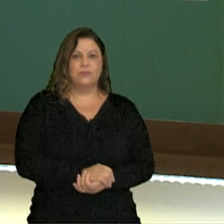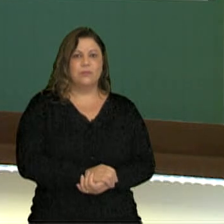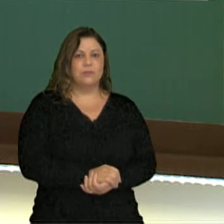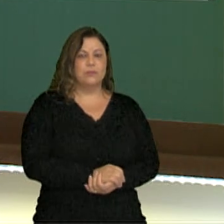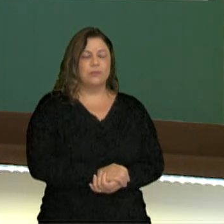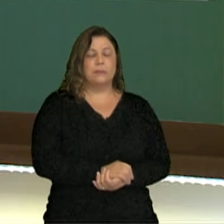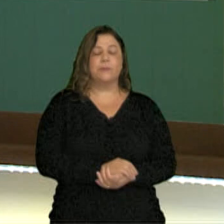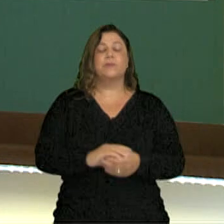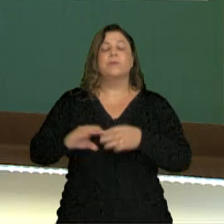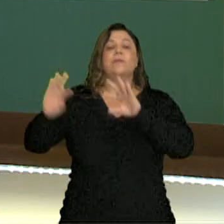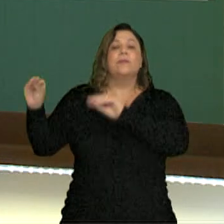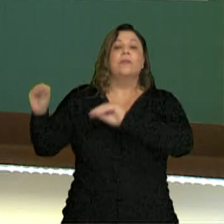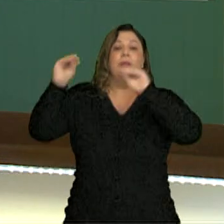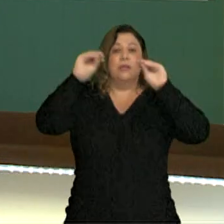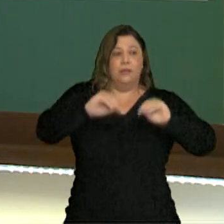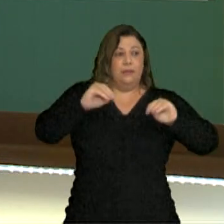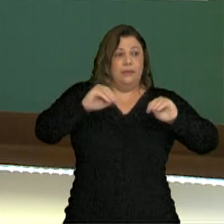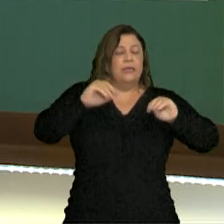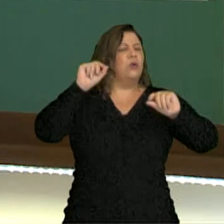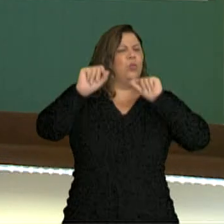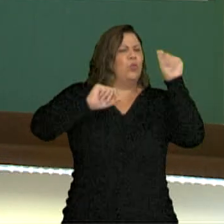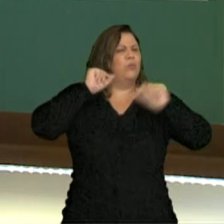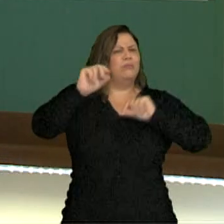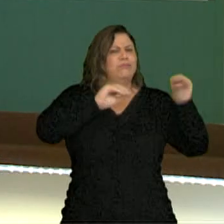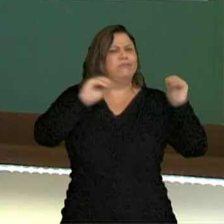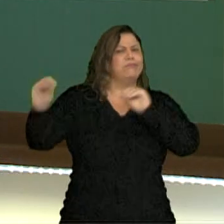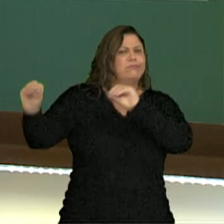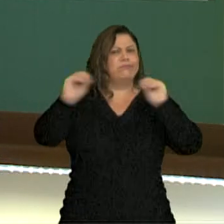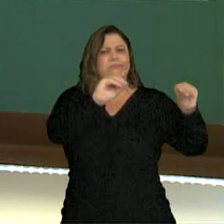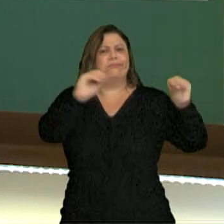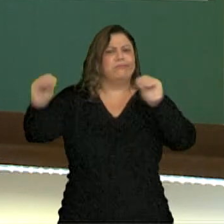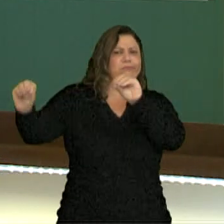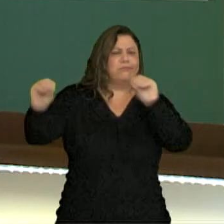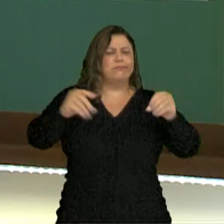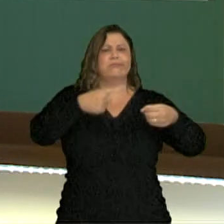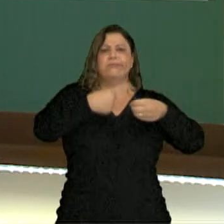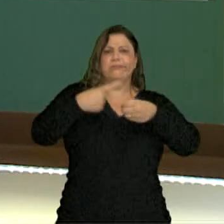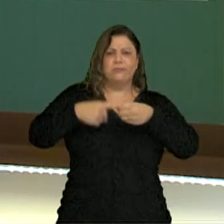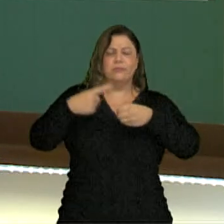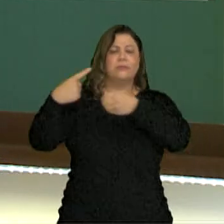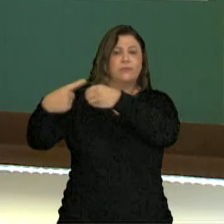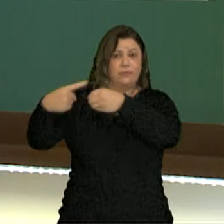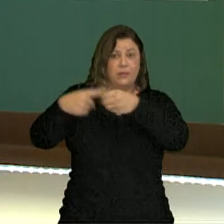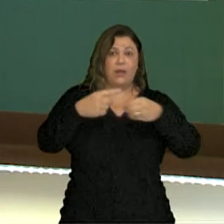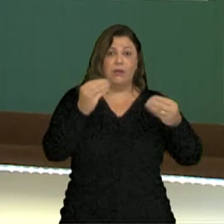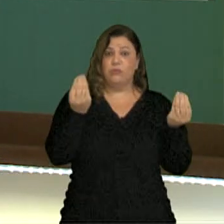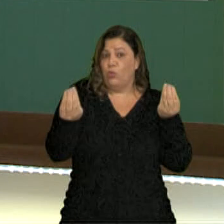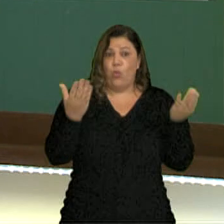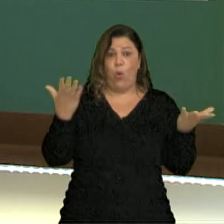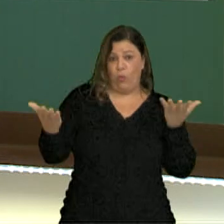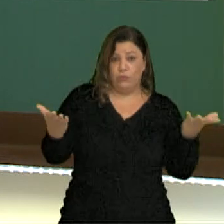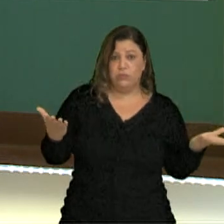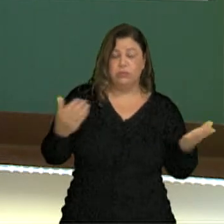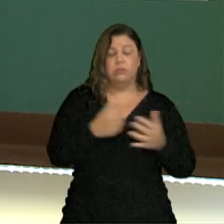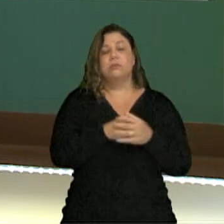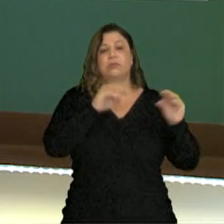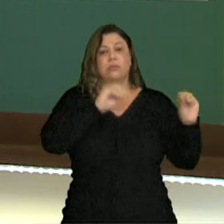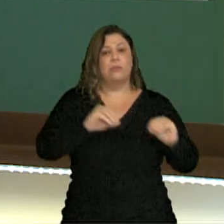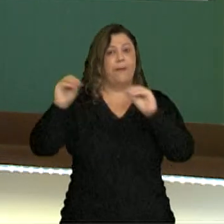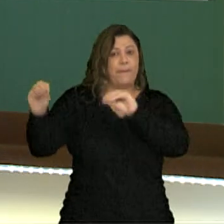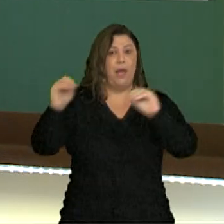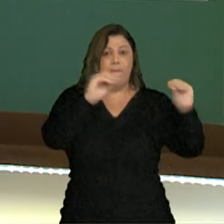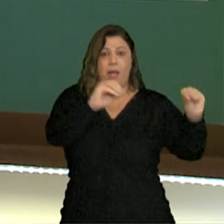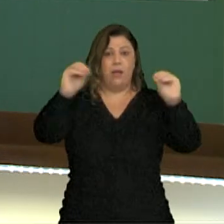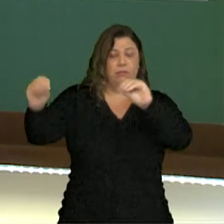Migração urbana. Ao contrário disso que a gente viu da migração do êxodo rural, a migração urbana são as pessoas